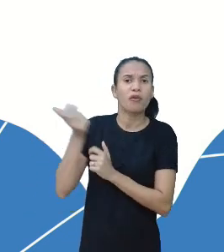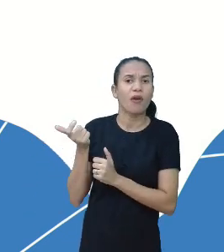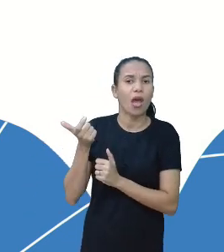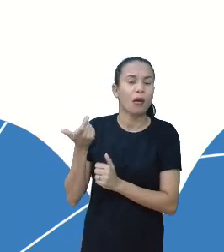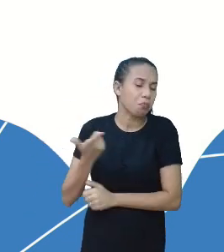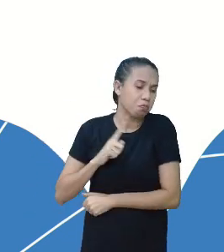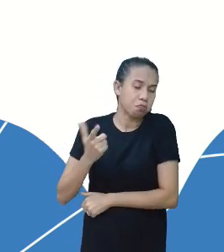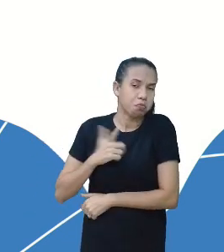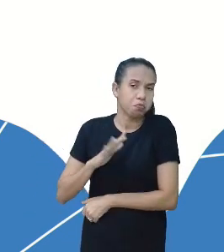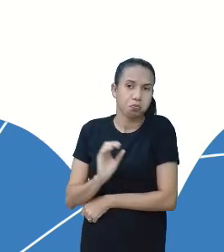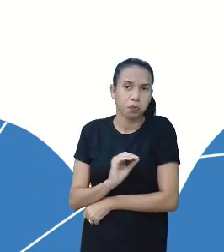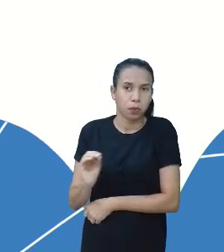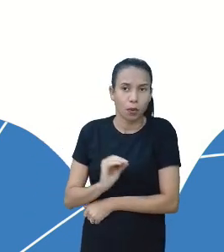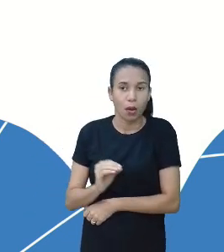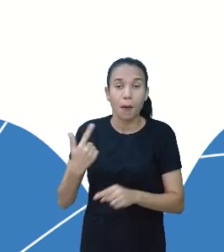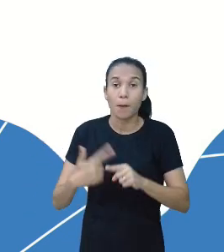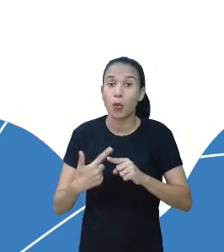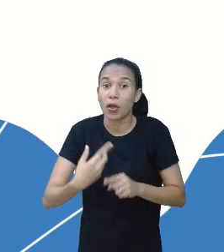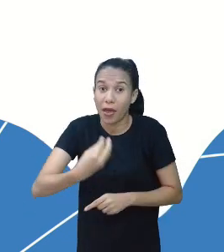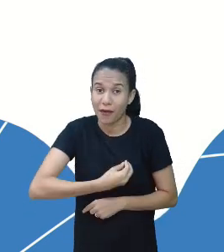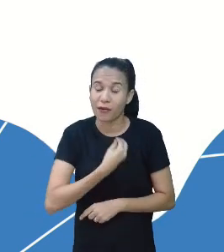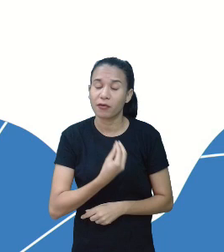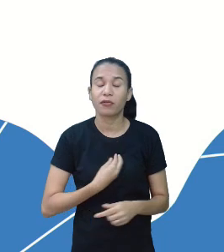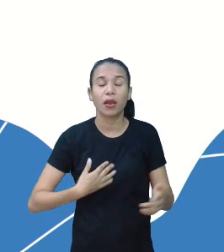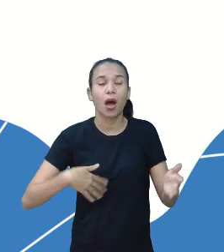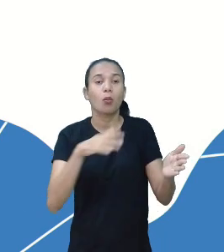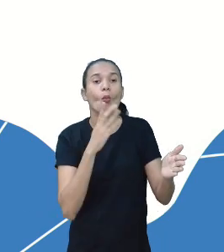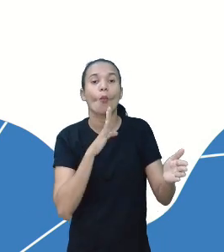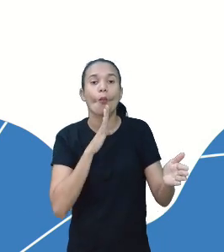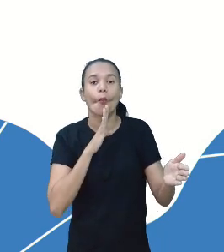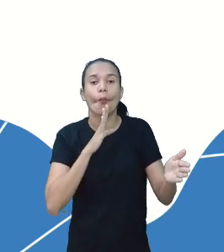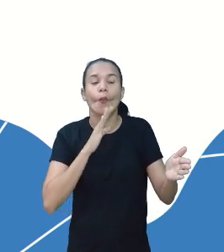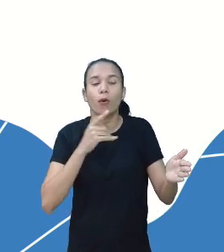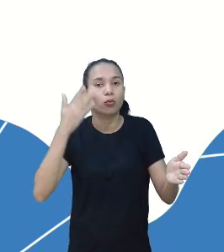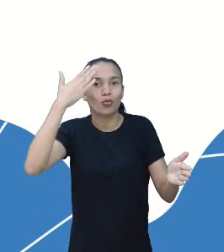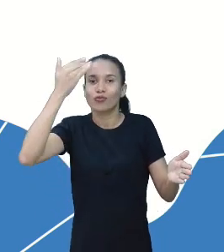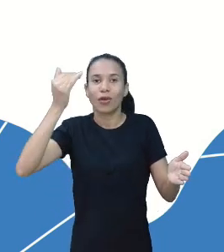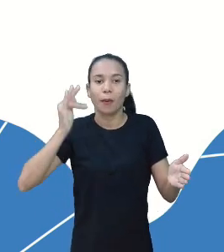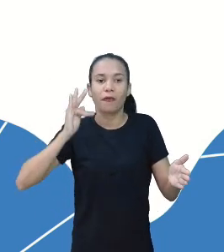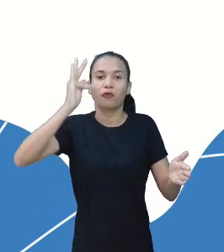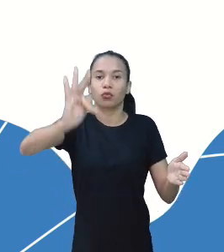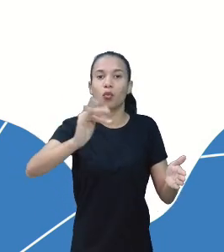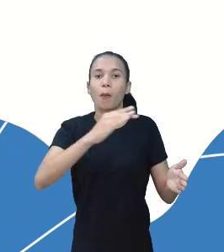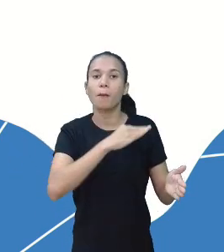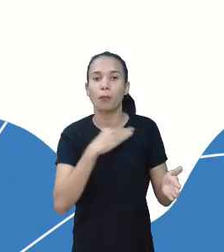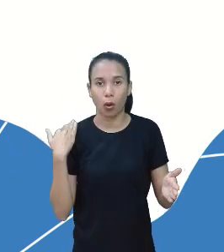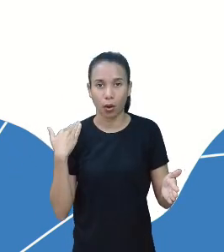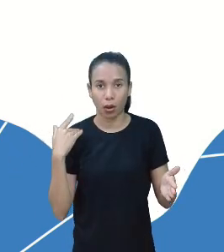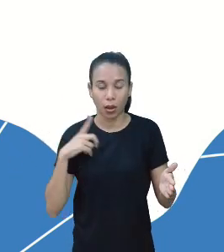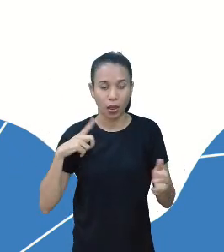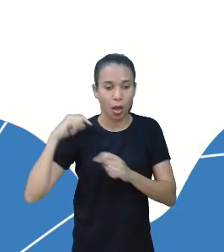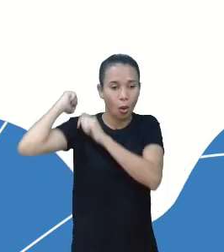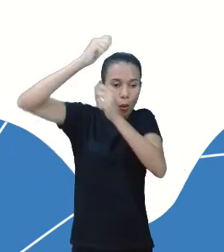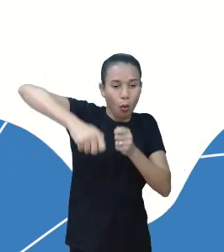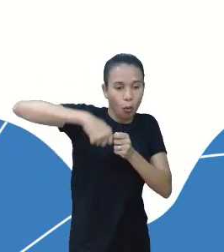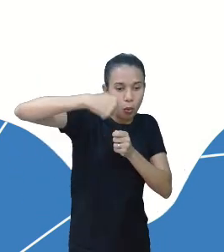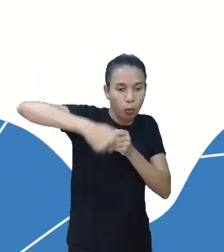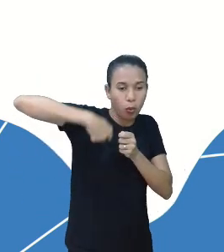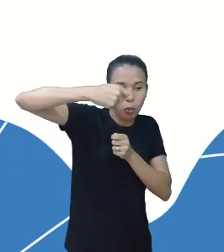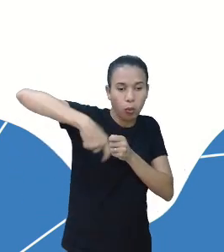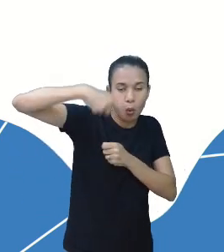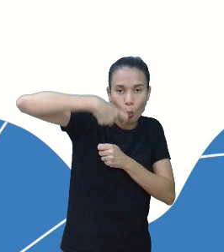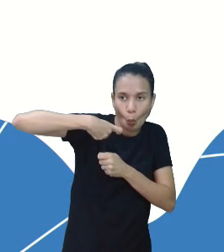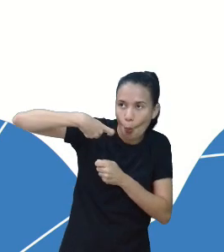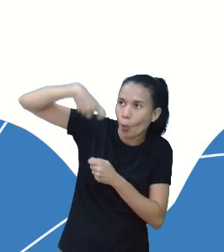não sente, pois vive incauto do fatal destino. Se na ponta de um fio longo e fino,